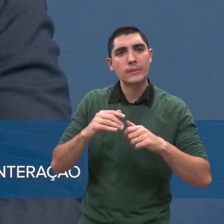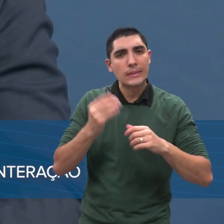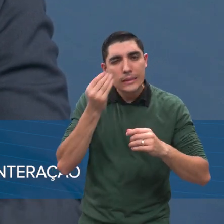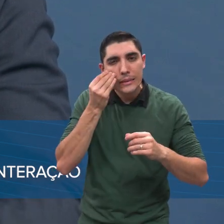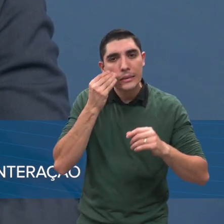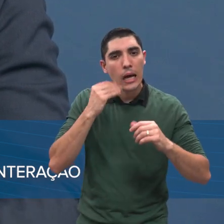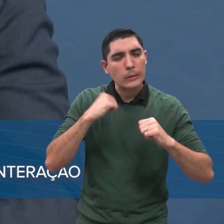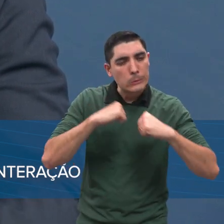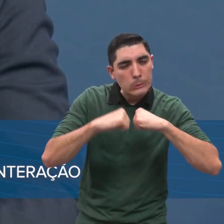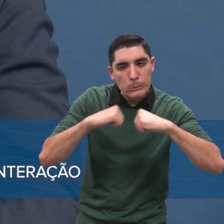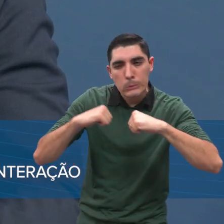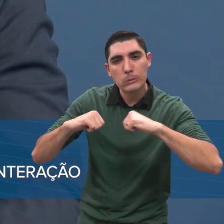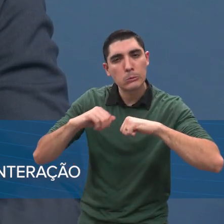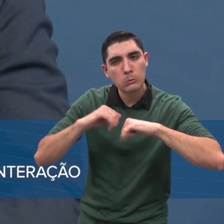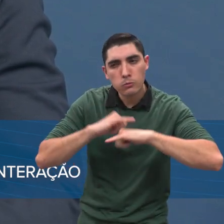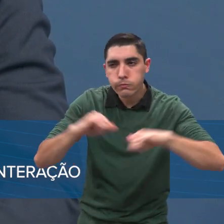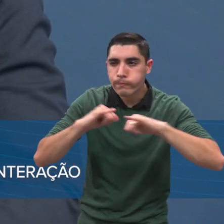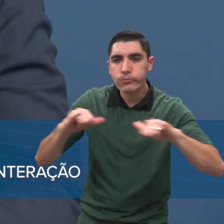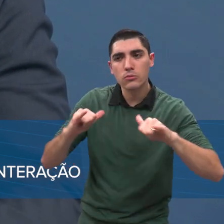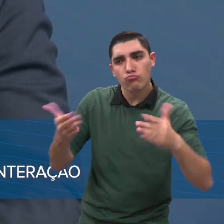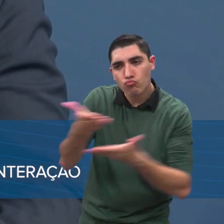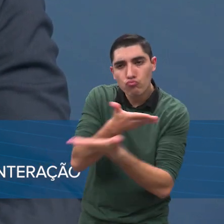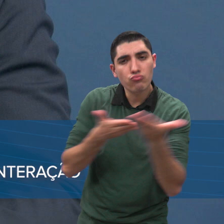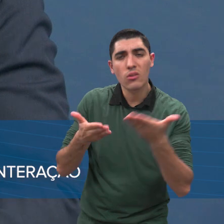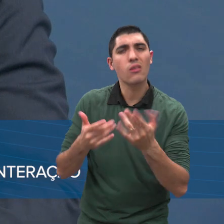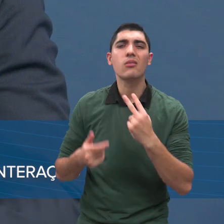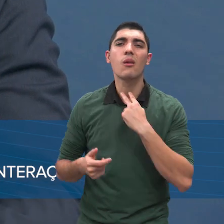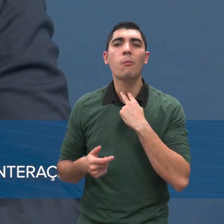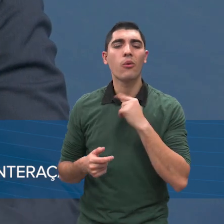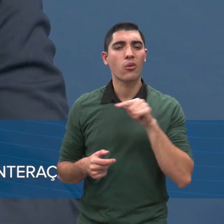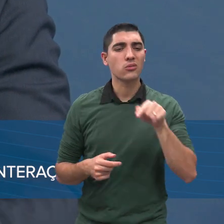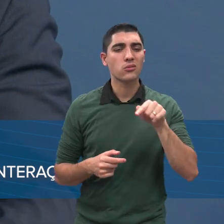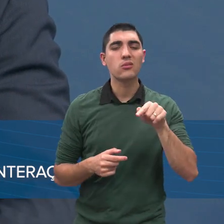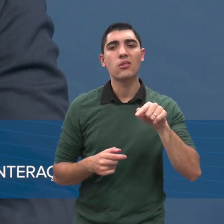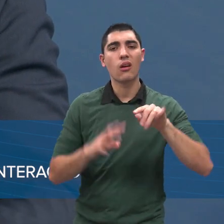a interação, né? Então não substituir a grade por